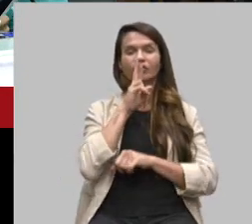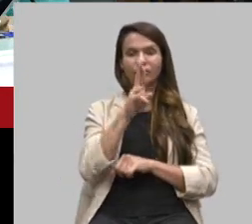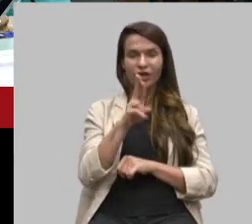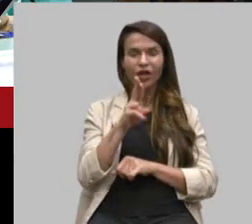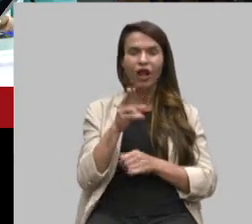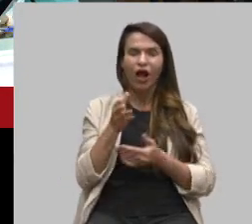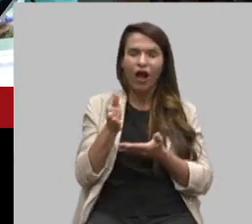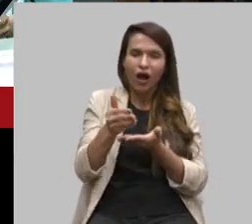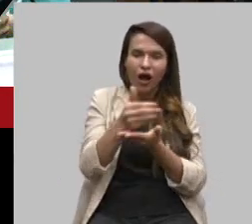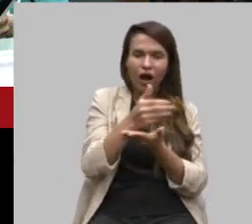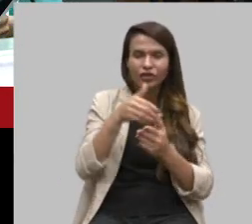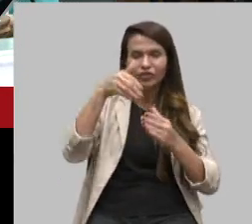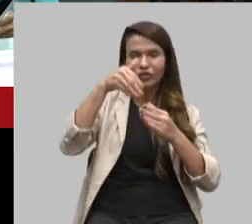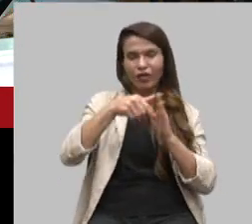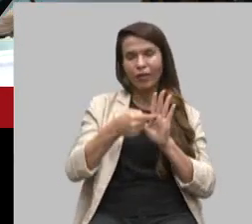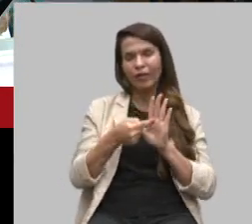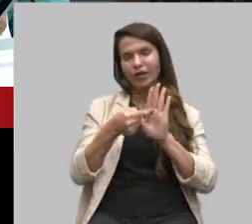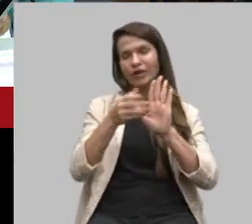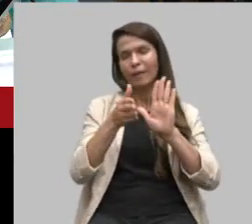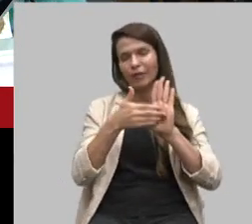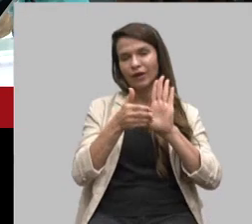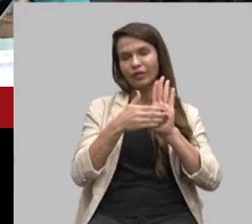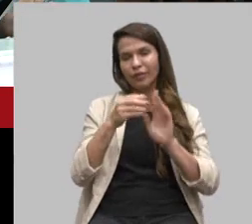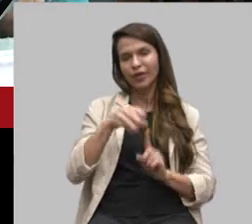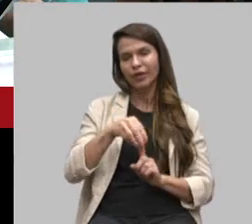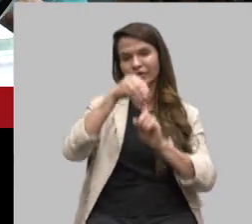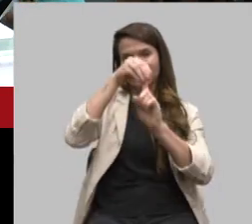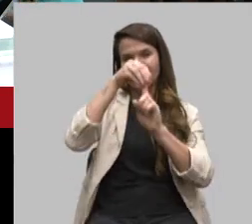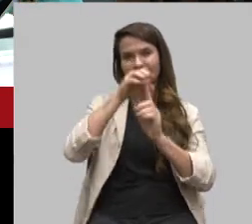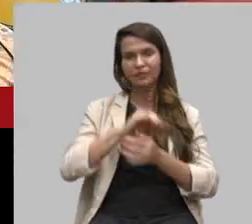dos votos e apresentarem as propostas priorizadas